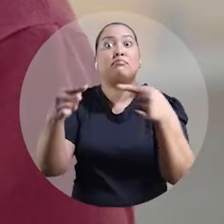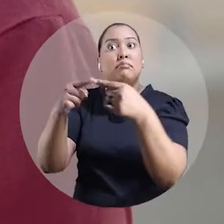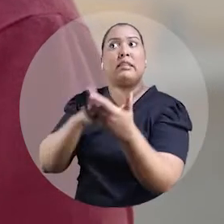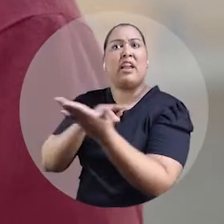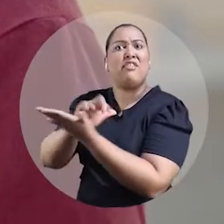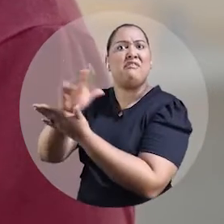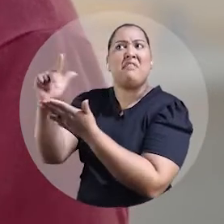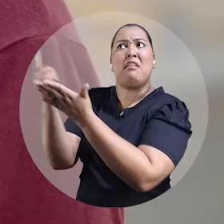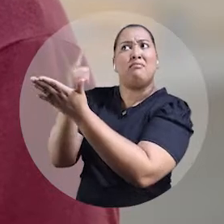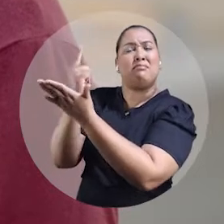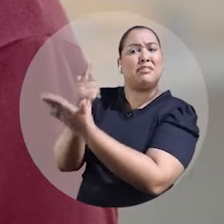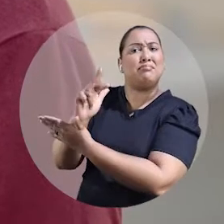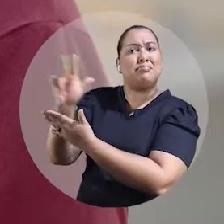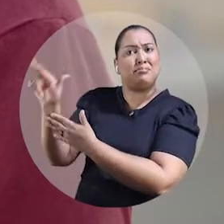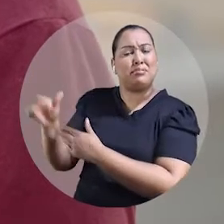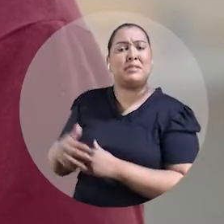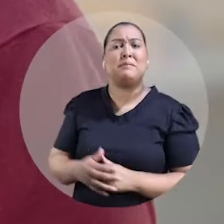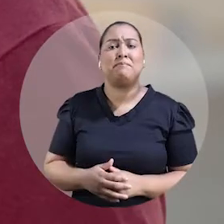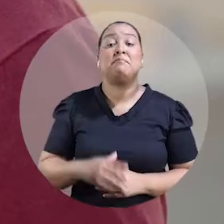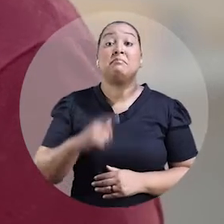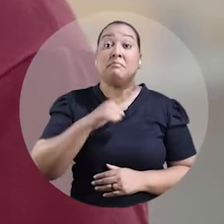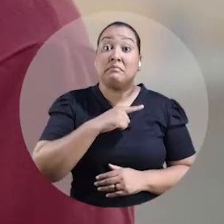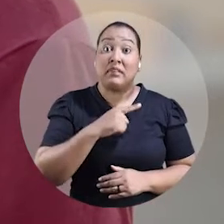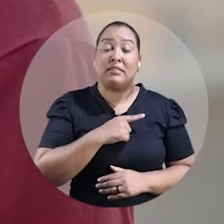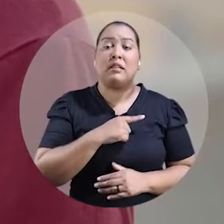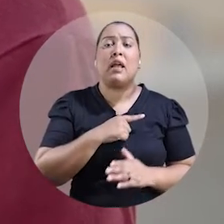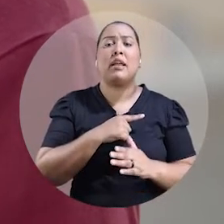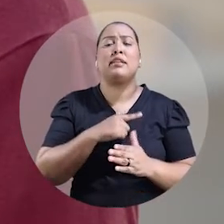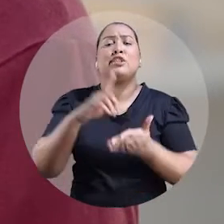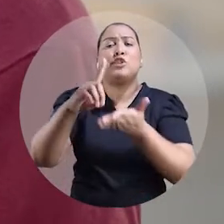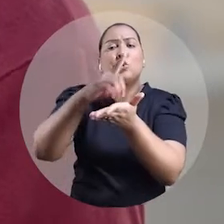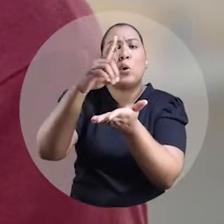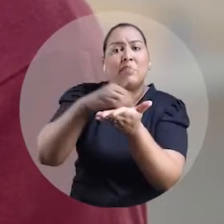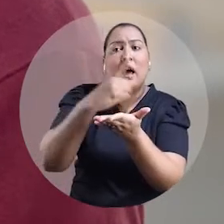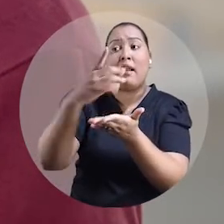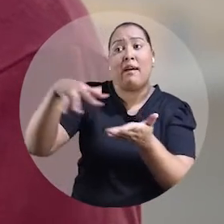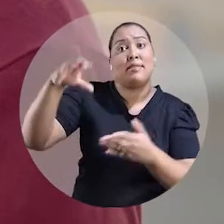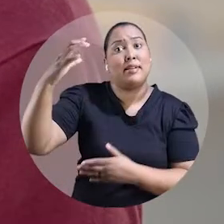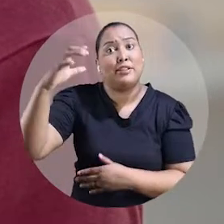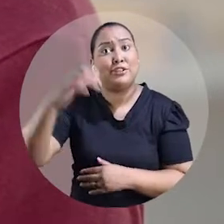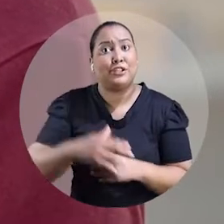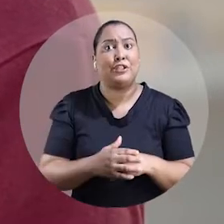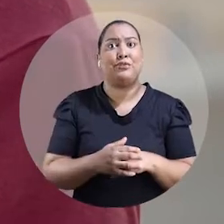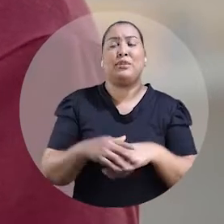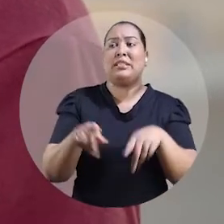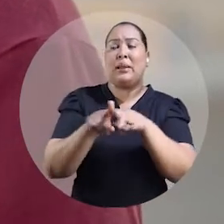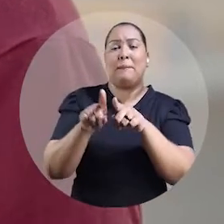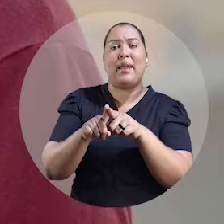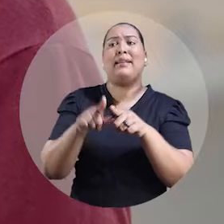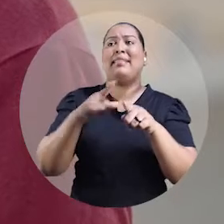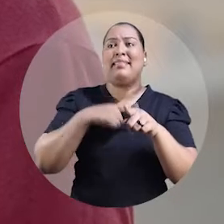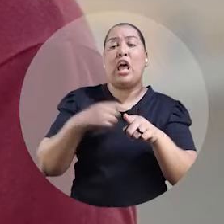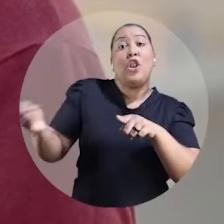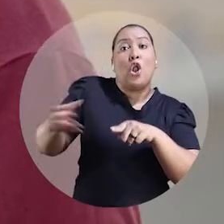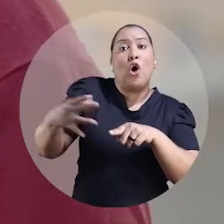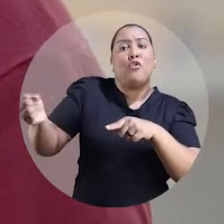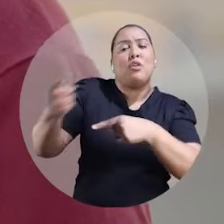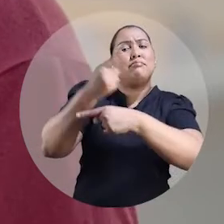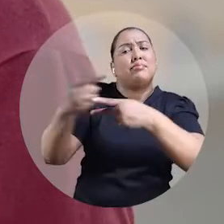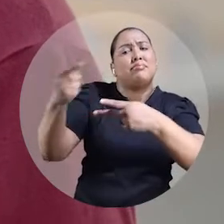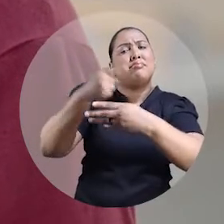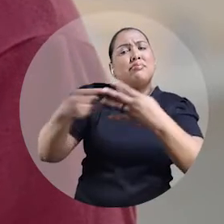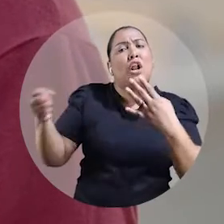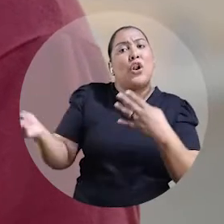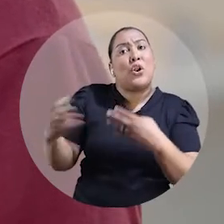Que é dicionários, enciclopédias. A gente também tem periódicos científicos, periódicos semanais, né?